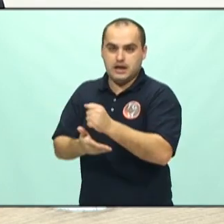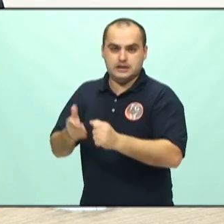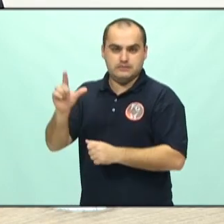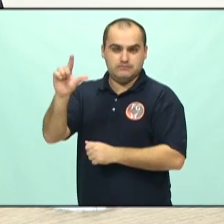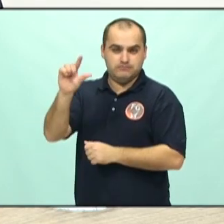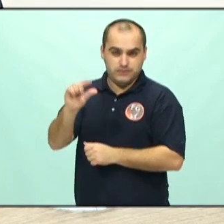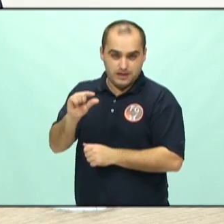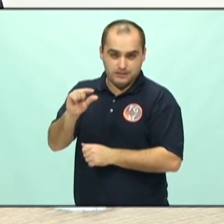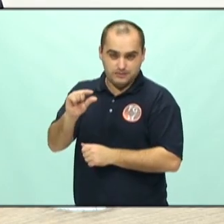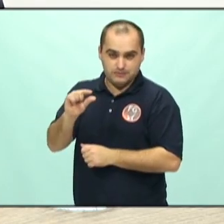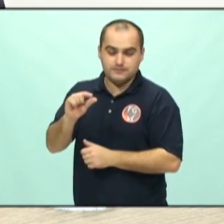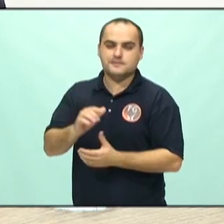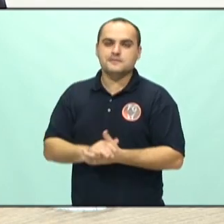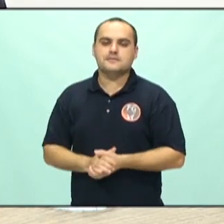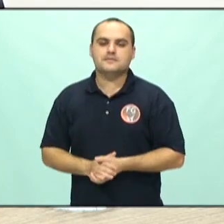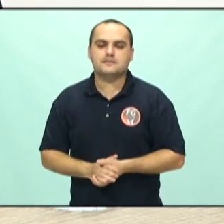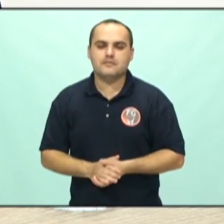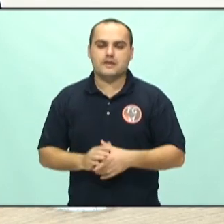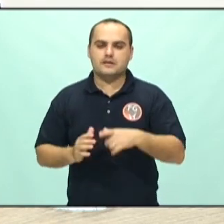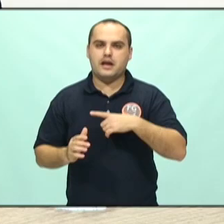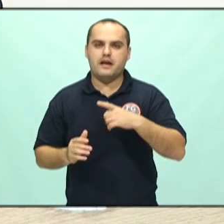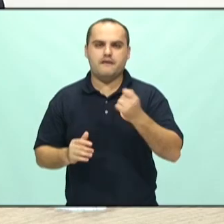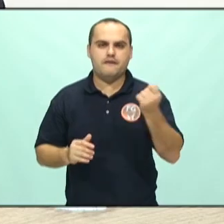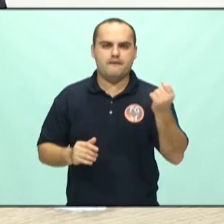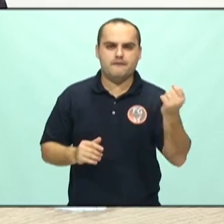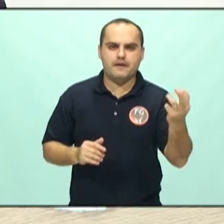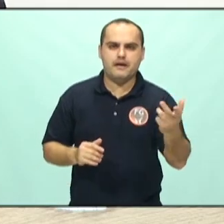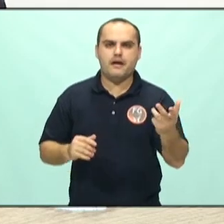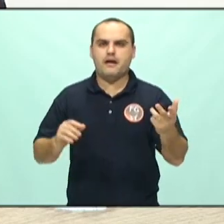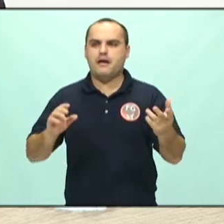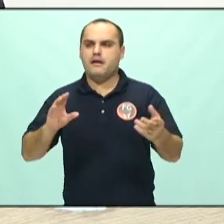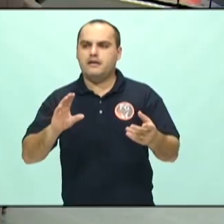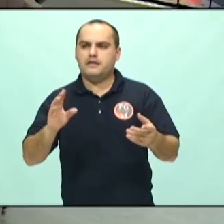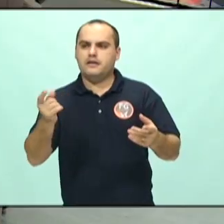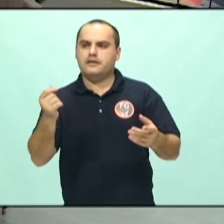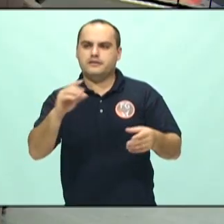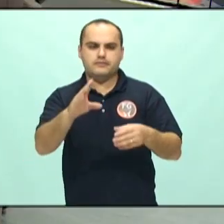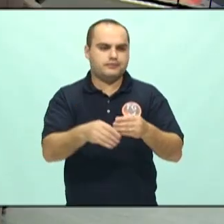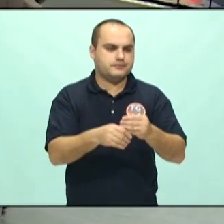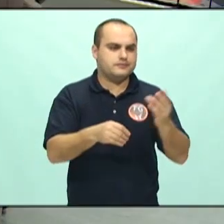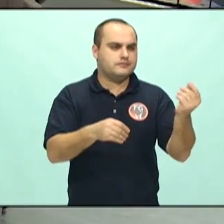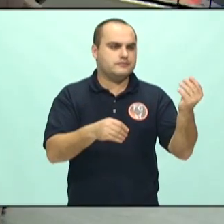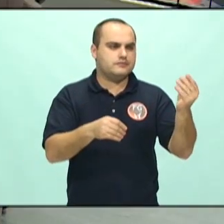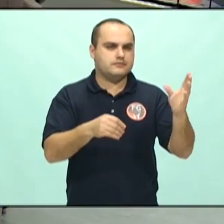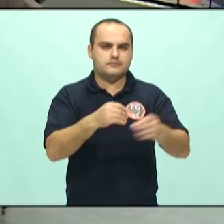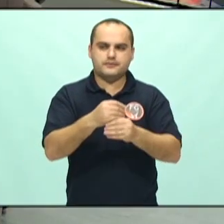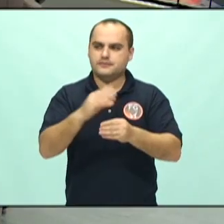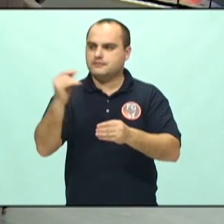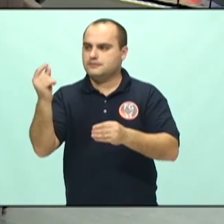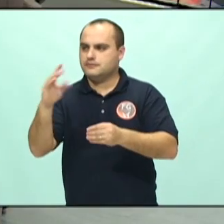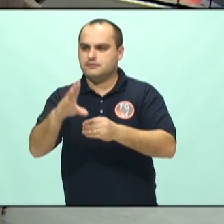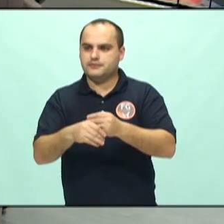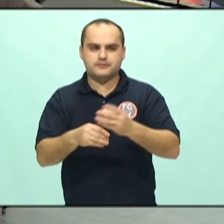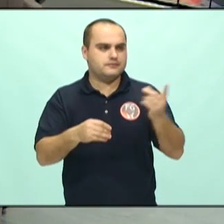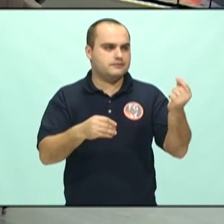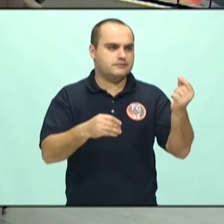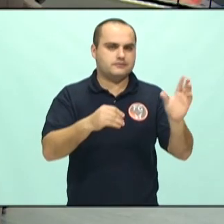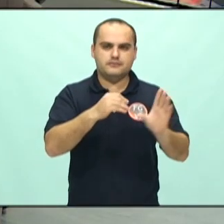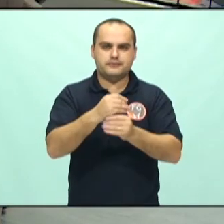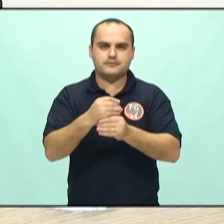aí eles têm vários, a gente chama penduricalhos, né, adicional disso, adicional daquilo, para tentar chegar num valor de